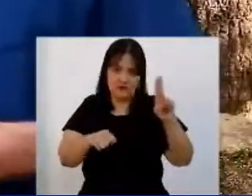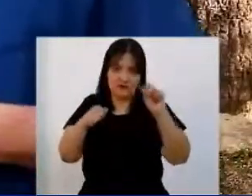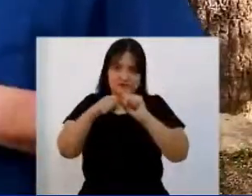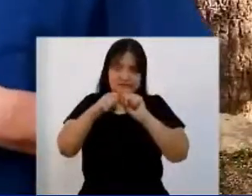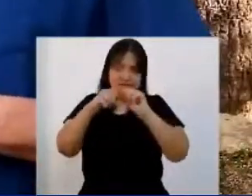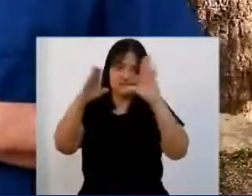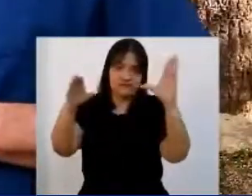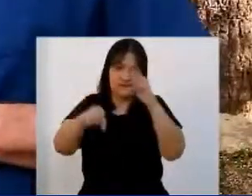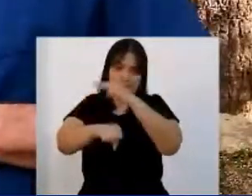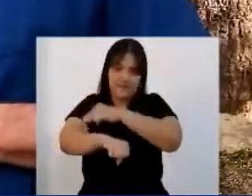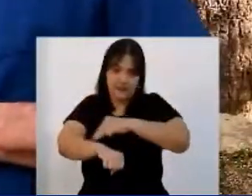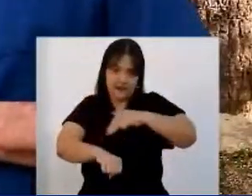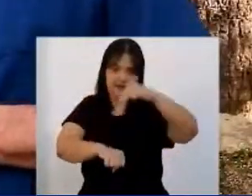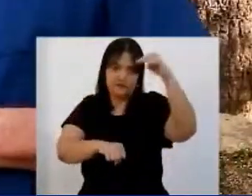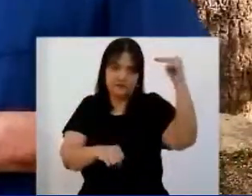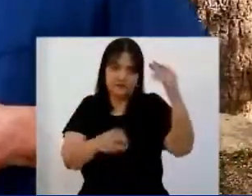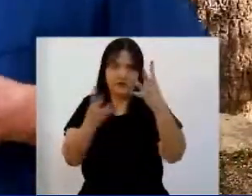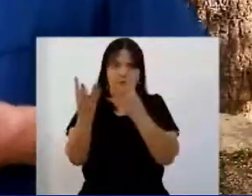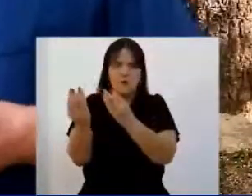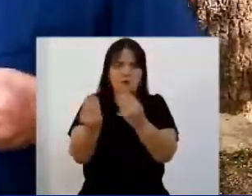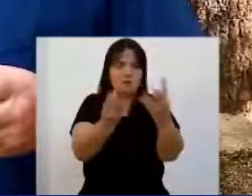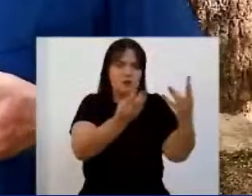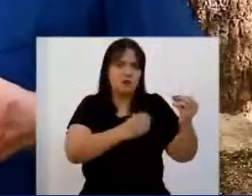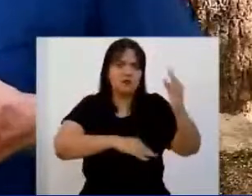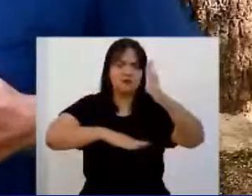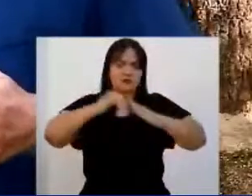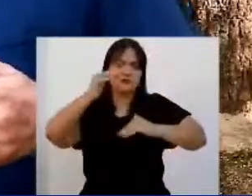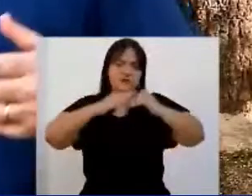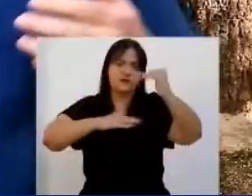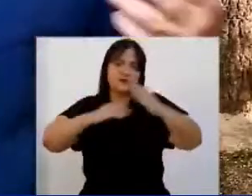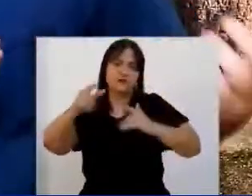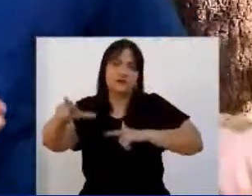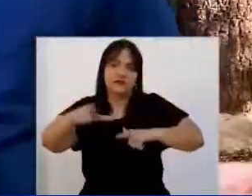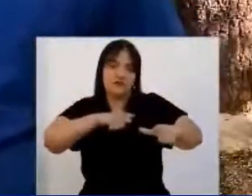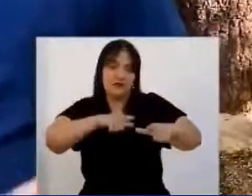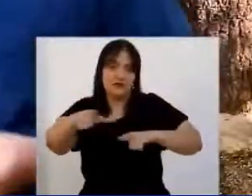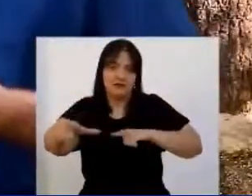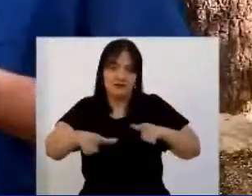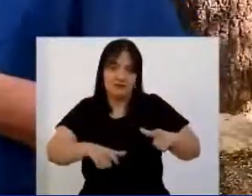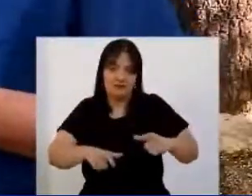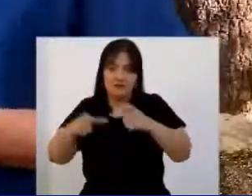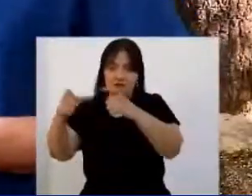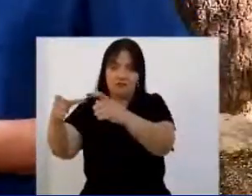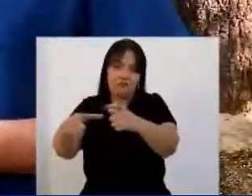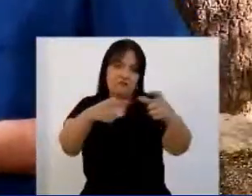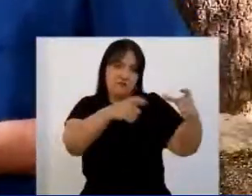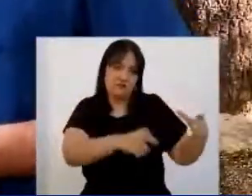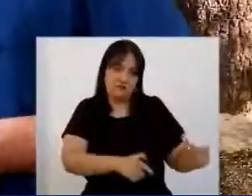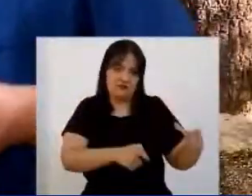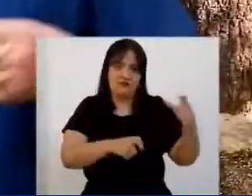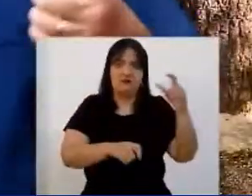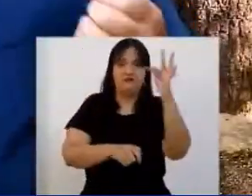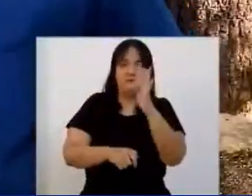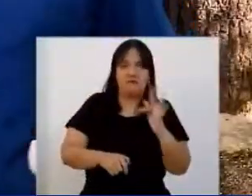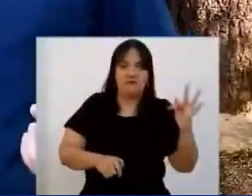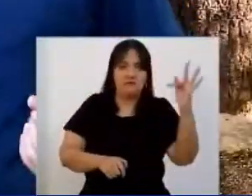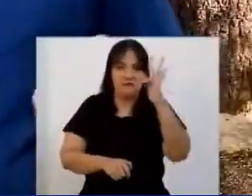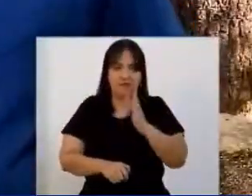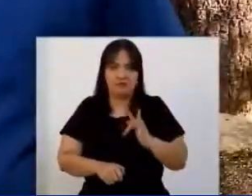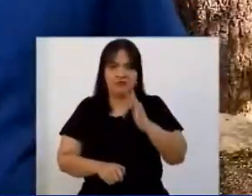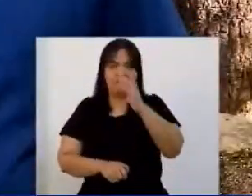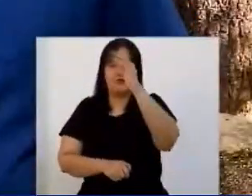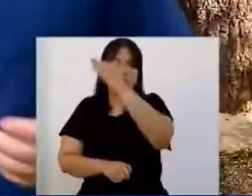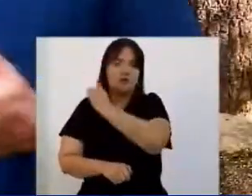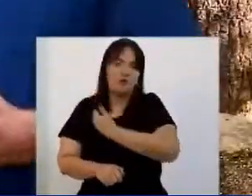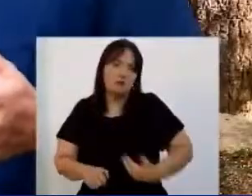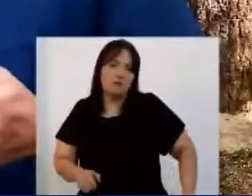com a criação desses mestrados, ou seja, vários profissionais que trabalham no mercado de trabalhos em universidades públicas e